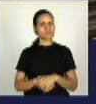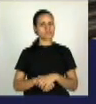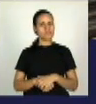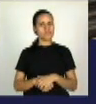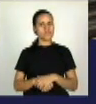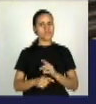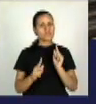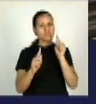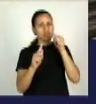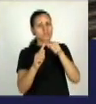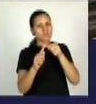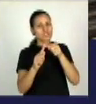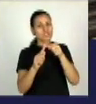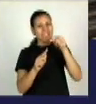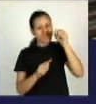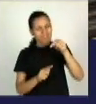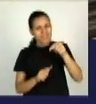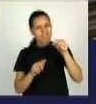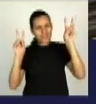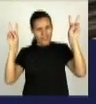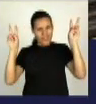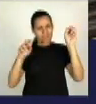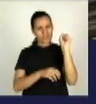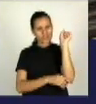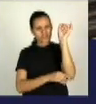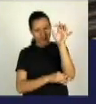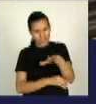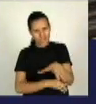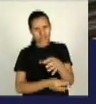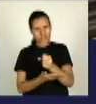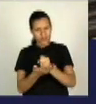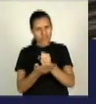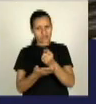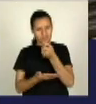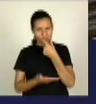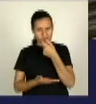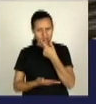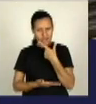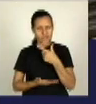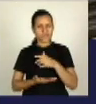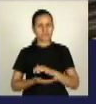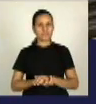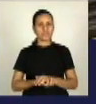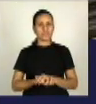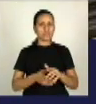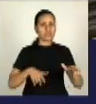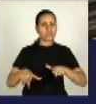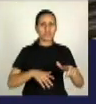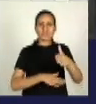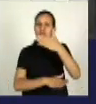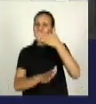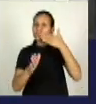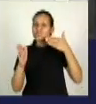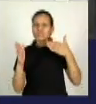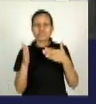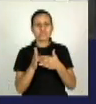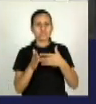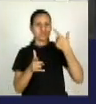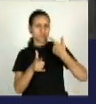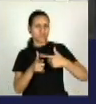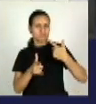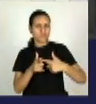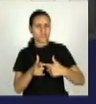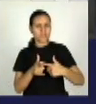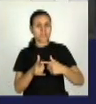vigentes, né, e assim, especificamente no descarte, a gente trabalha em tudo que possa